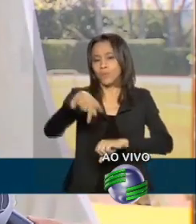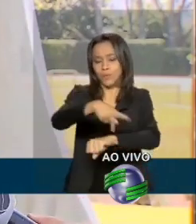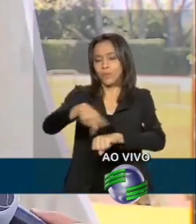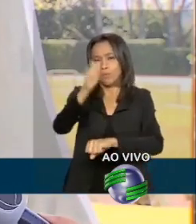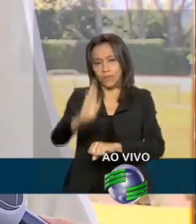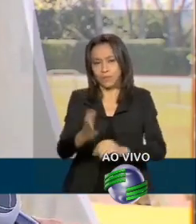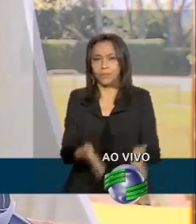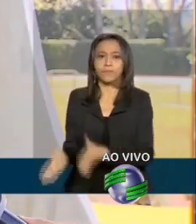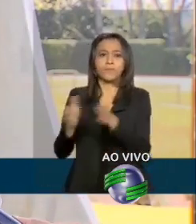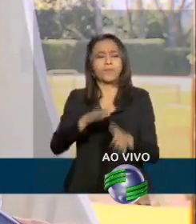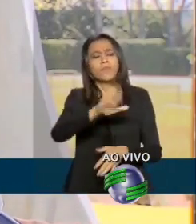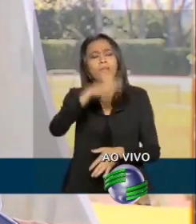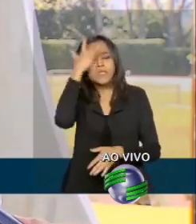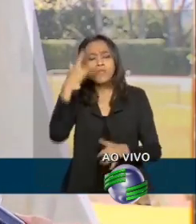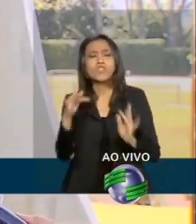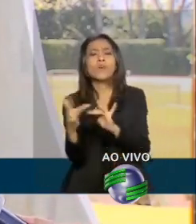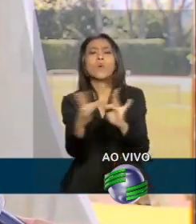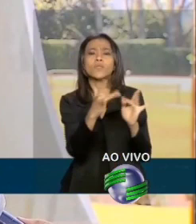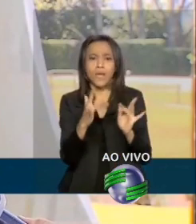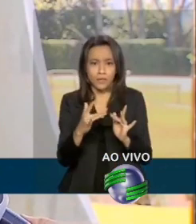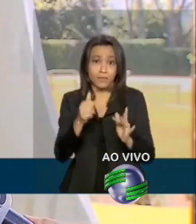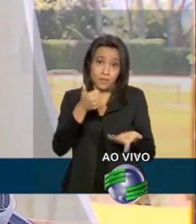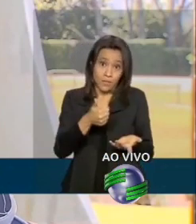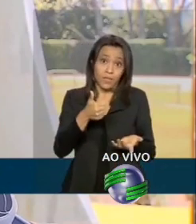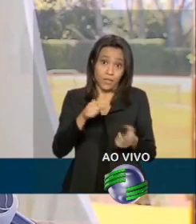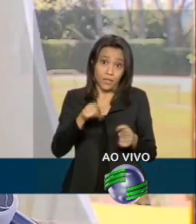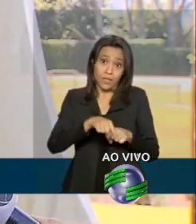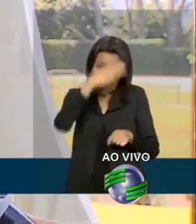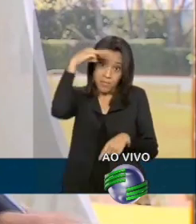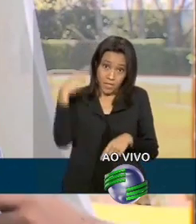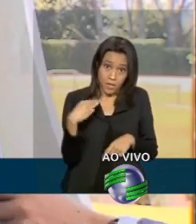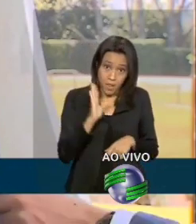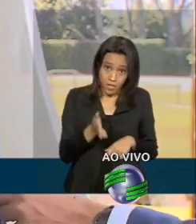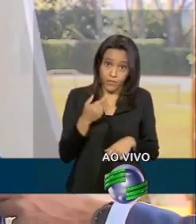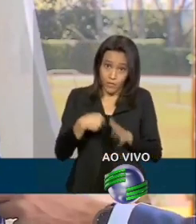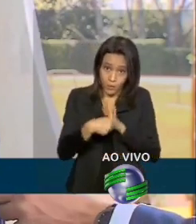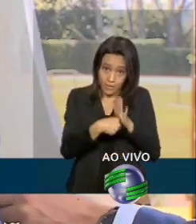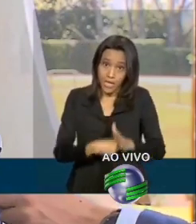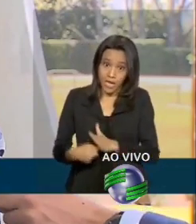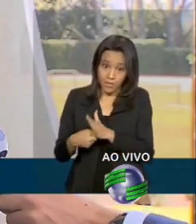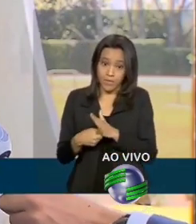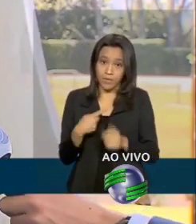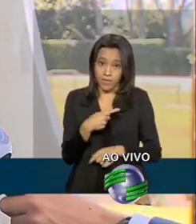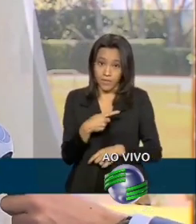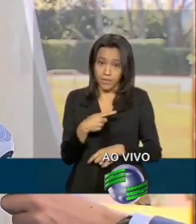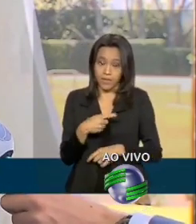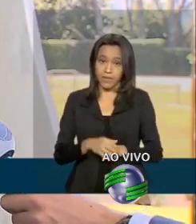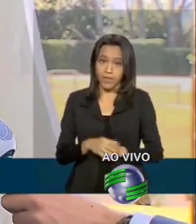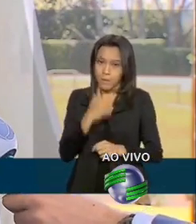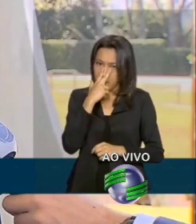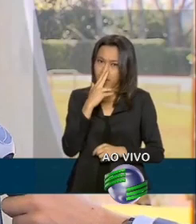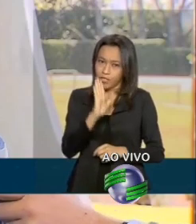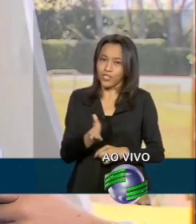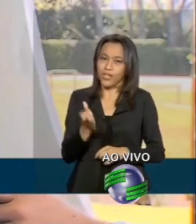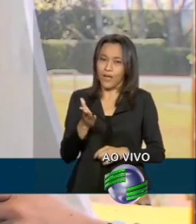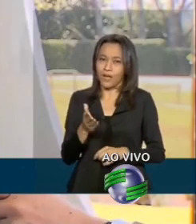tiveram contato com o senhor aqui no Palácio Alvorada, inclusive a primeira-dama, ela fez o exame já? Parece que ela fez, né? Acabou